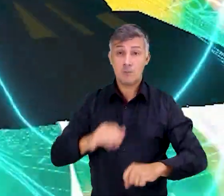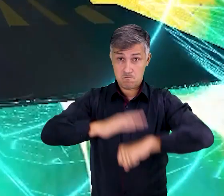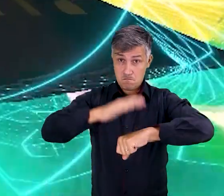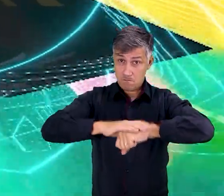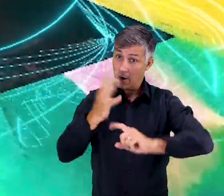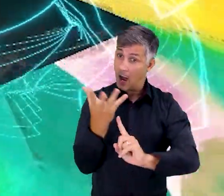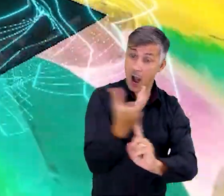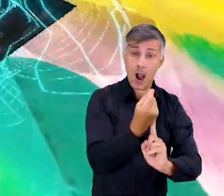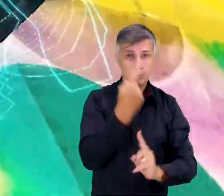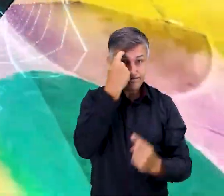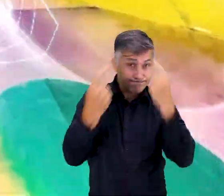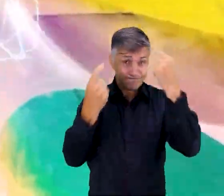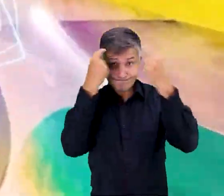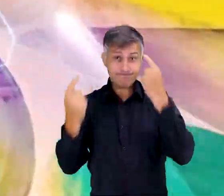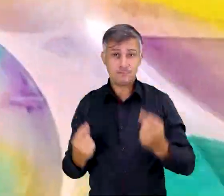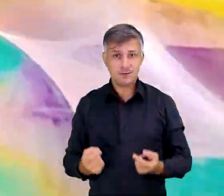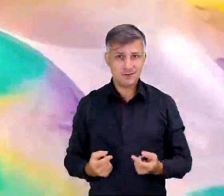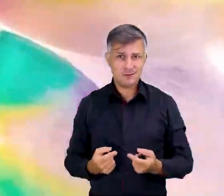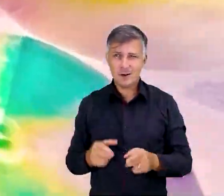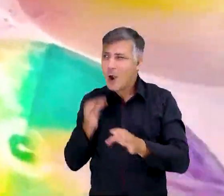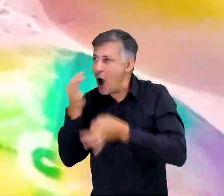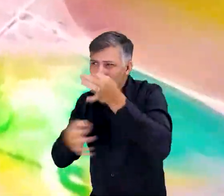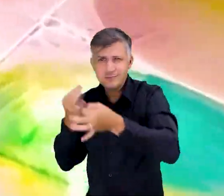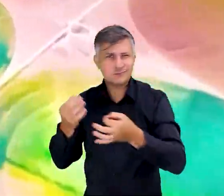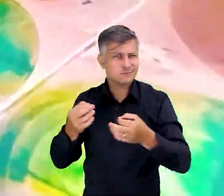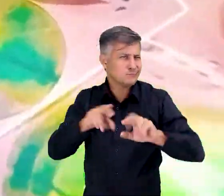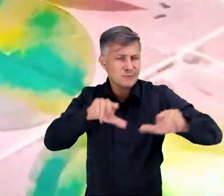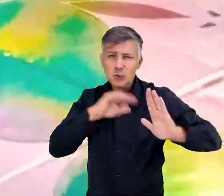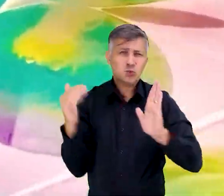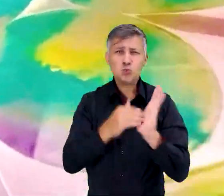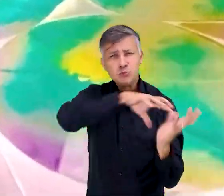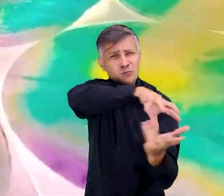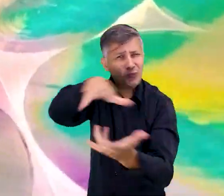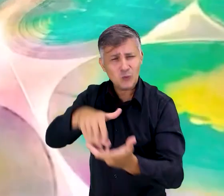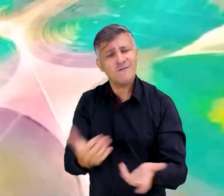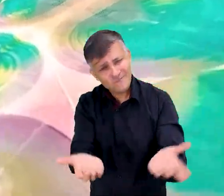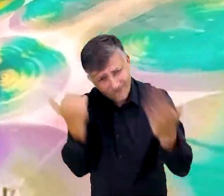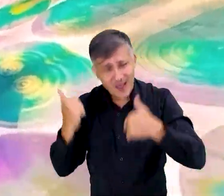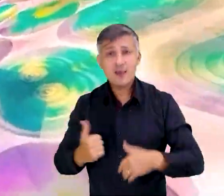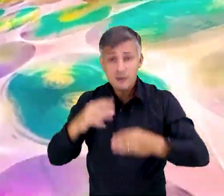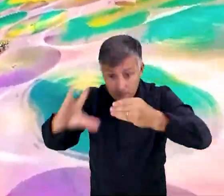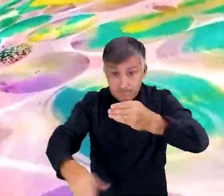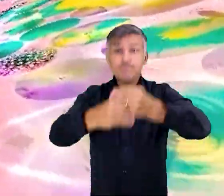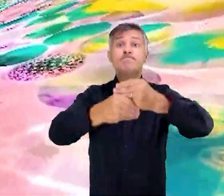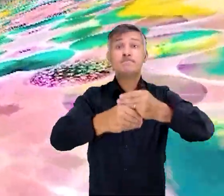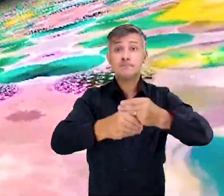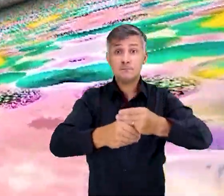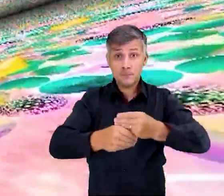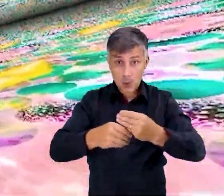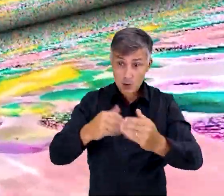explicitamente os artistas, produtores culturais, curadores, galeristas e todo mundo cultural a